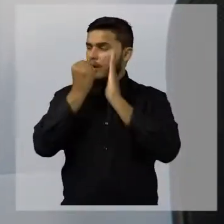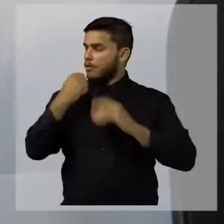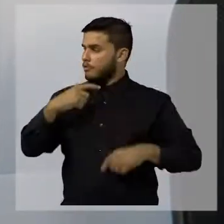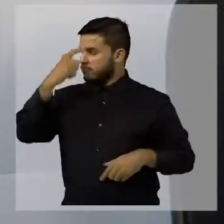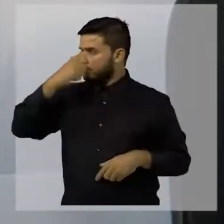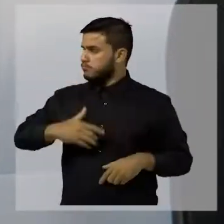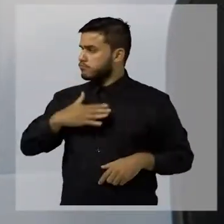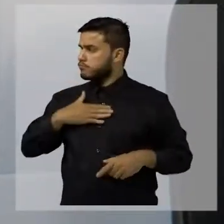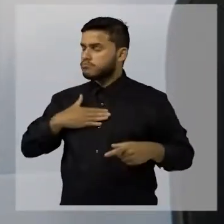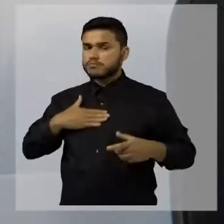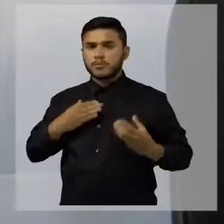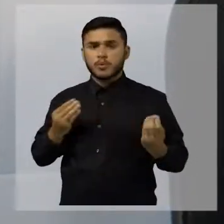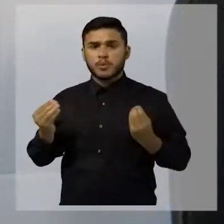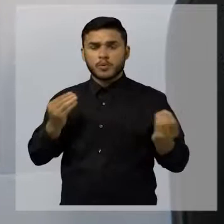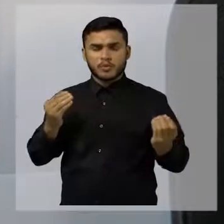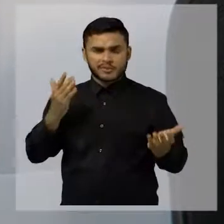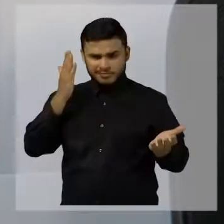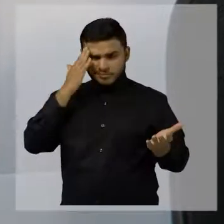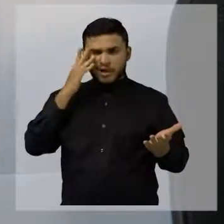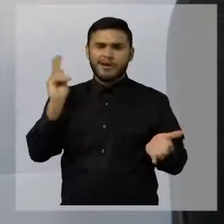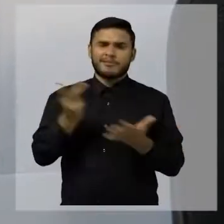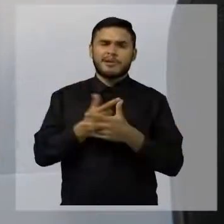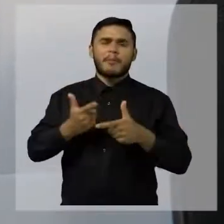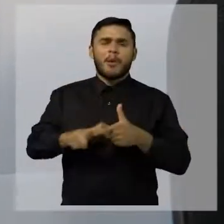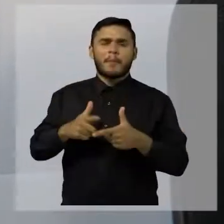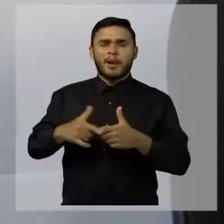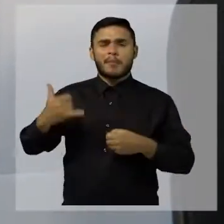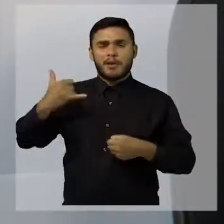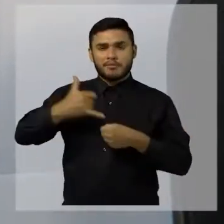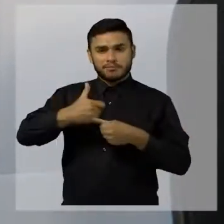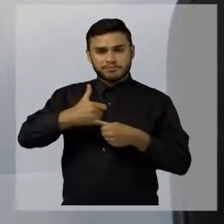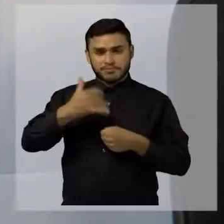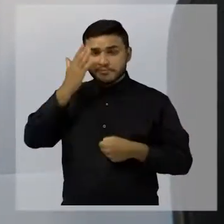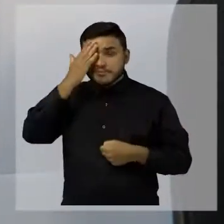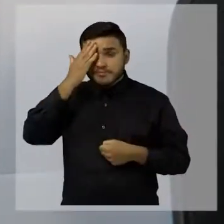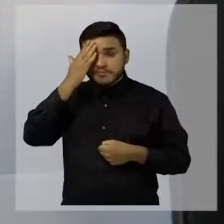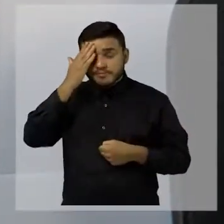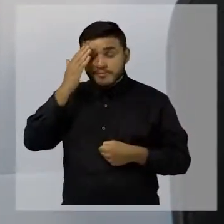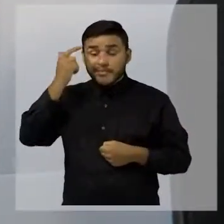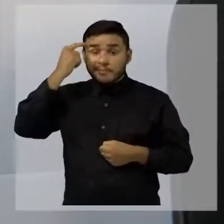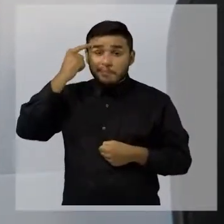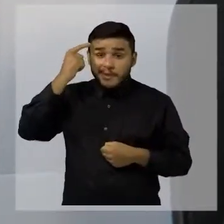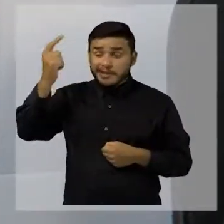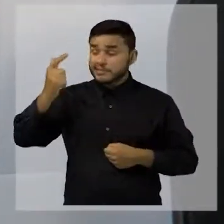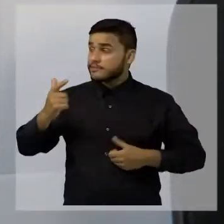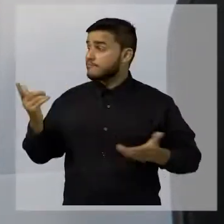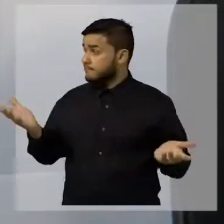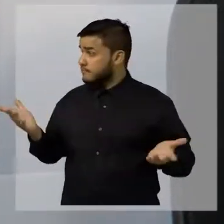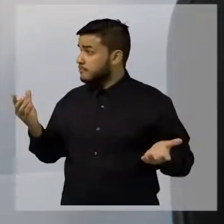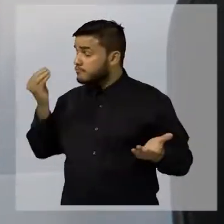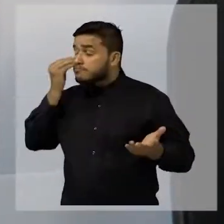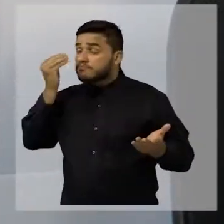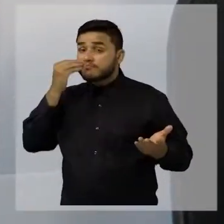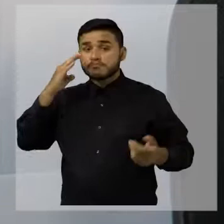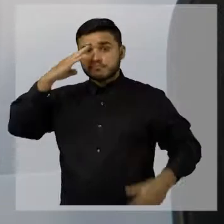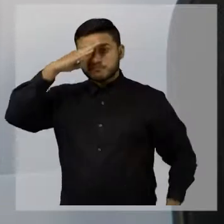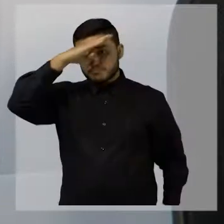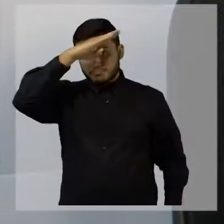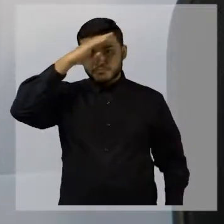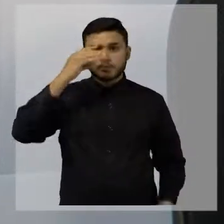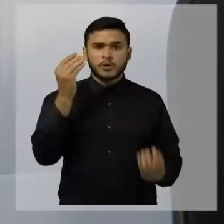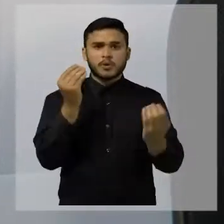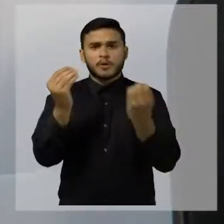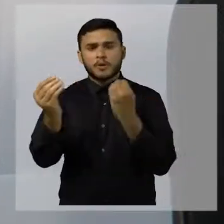entrar na discussão do diesel, né, que é uma maneira de ele tentar se impor e mostrar um pouco o lado